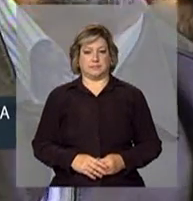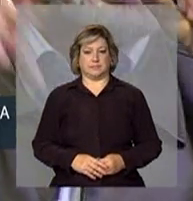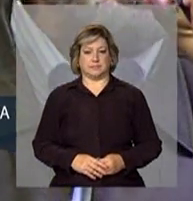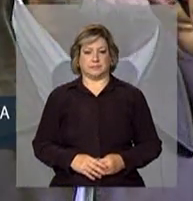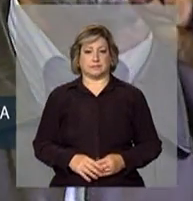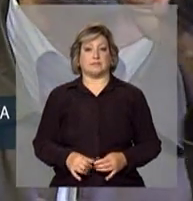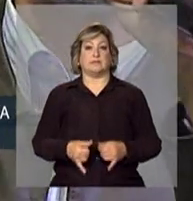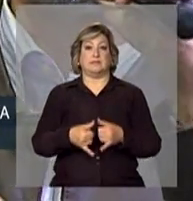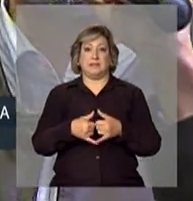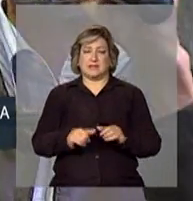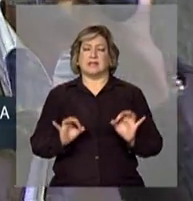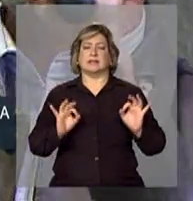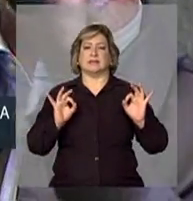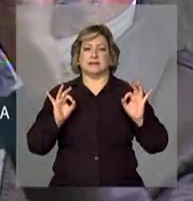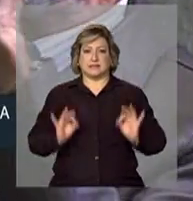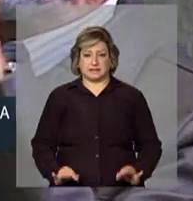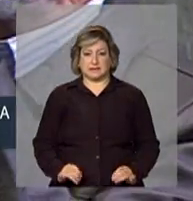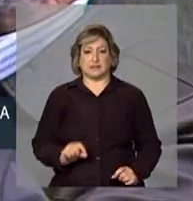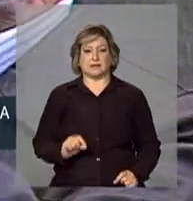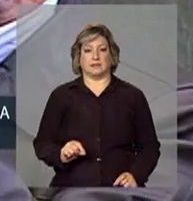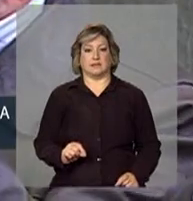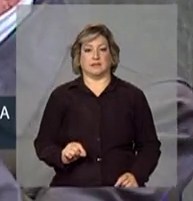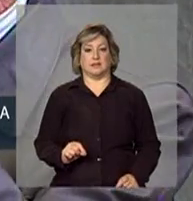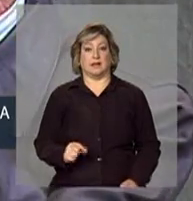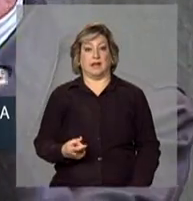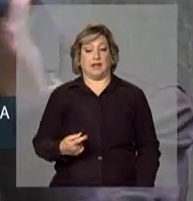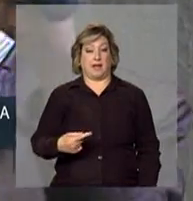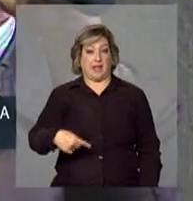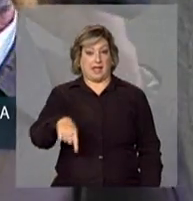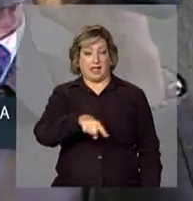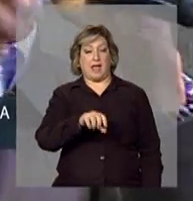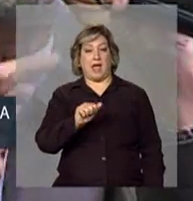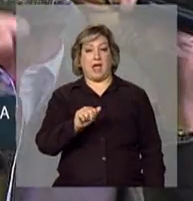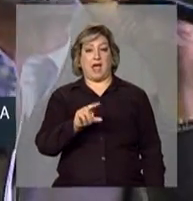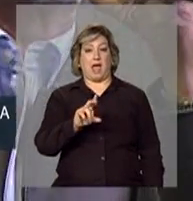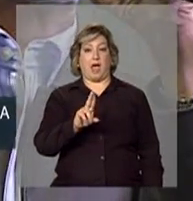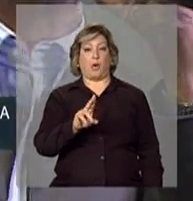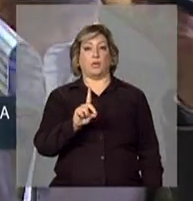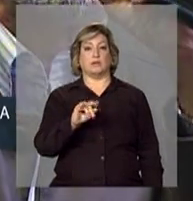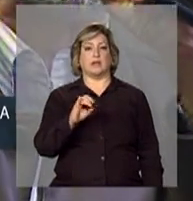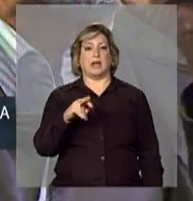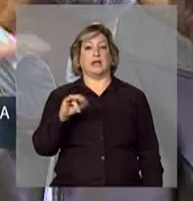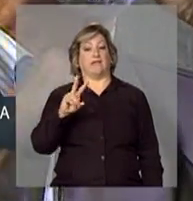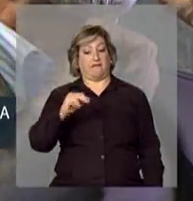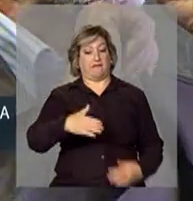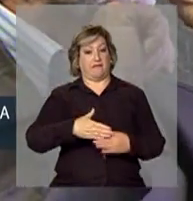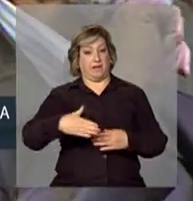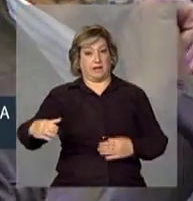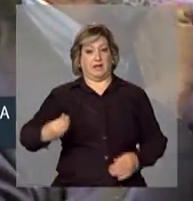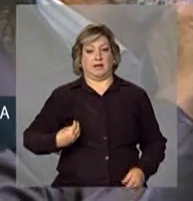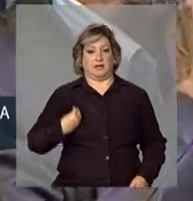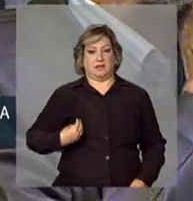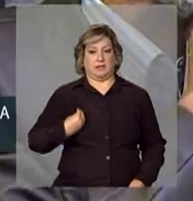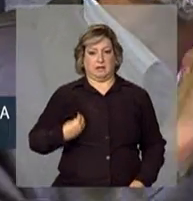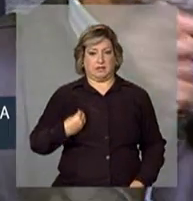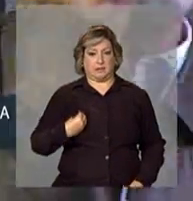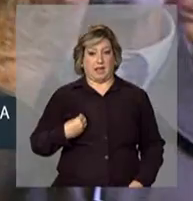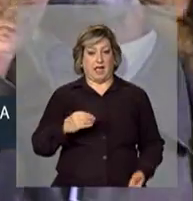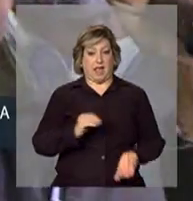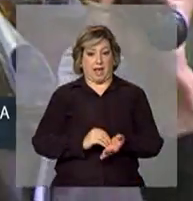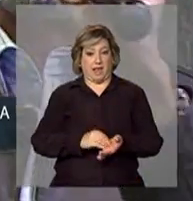estamos certos de que essas audiências que serão realizadas